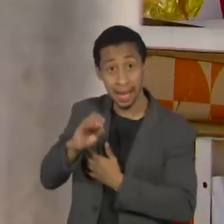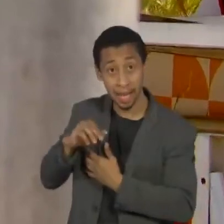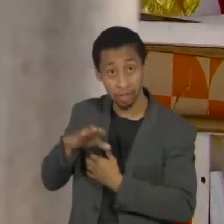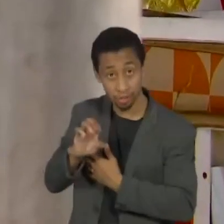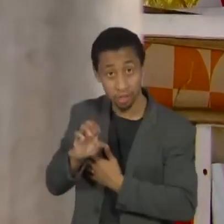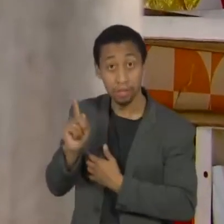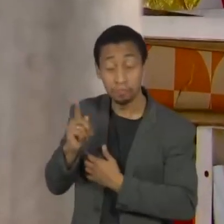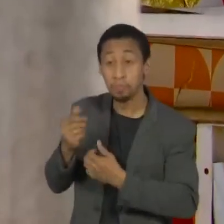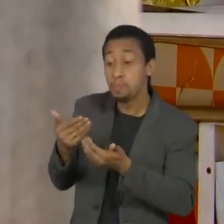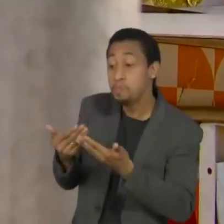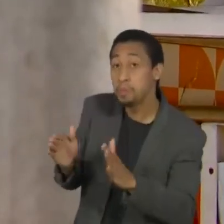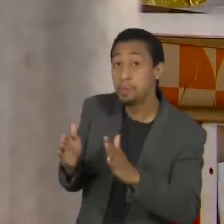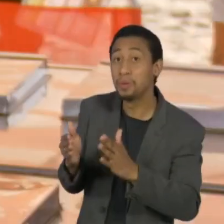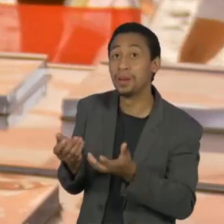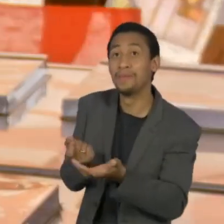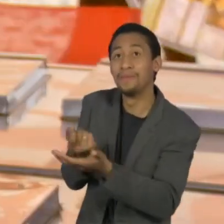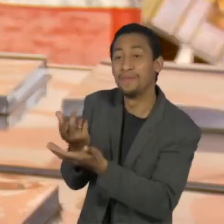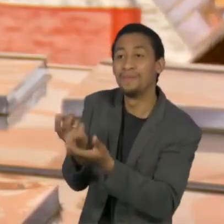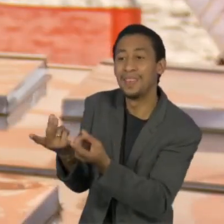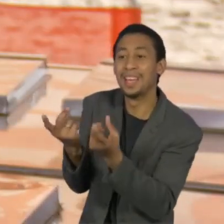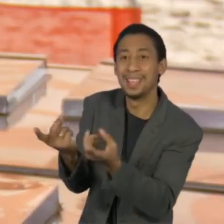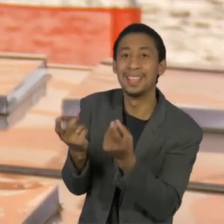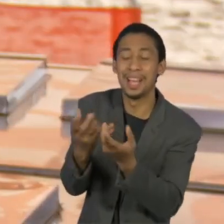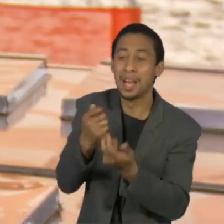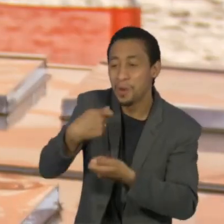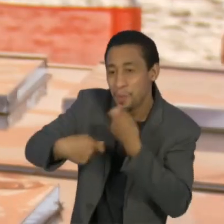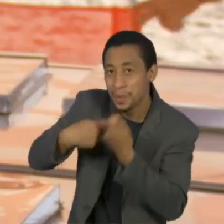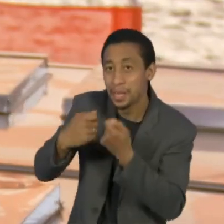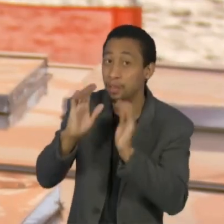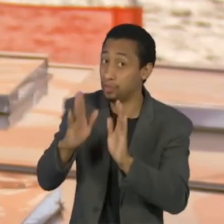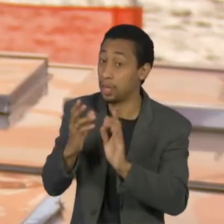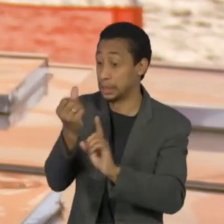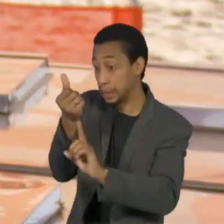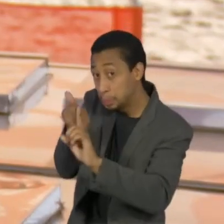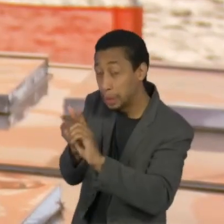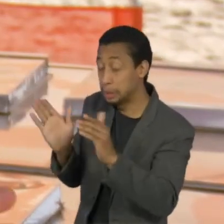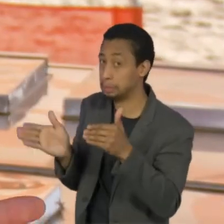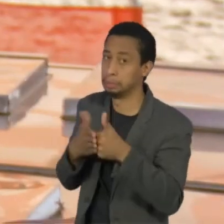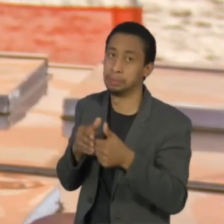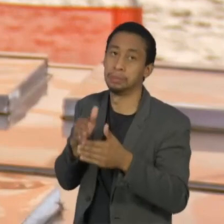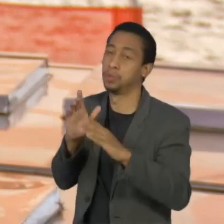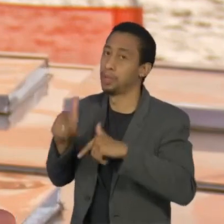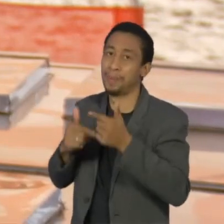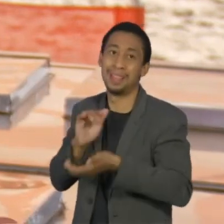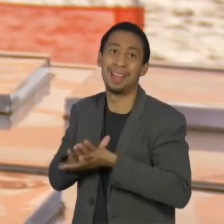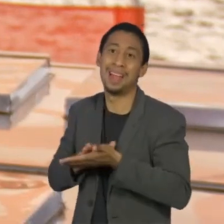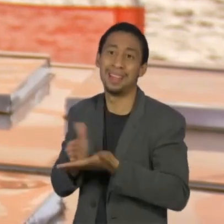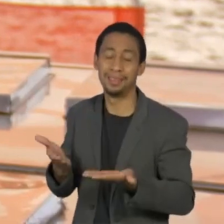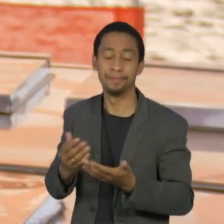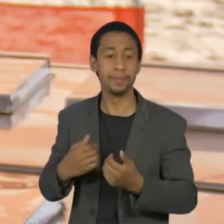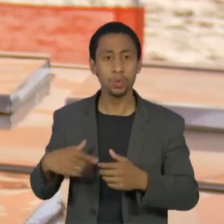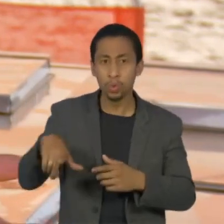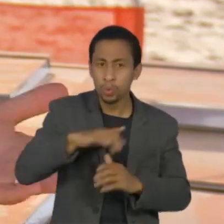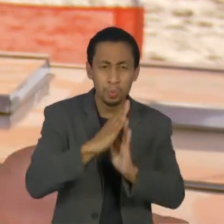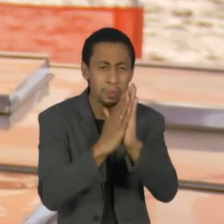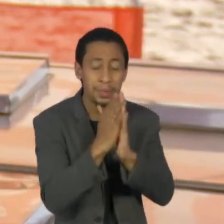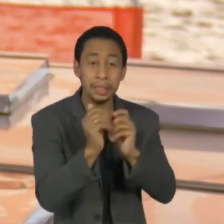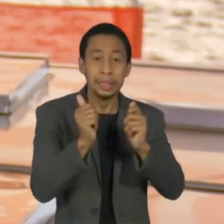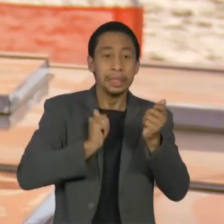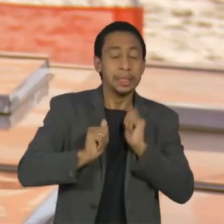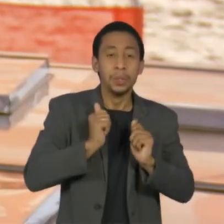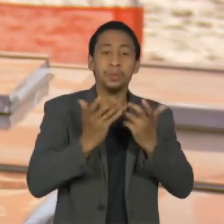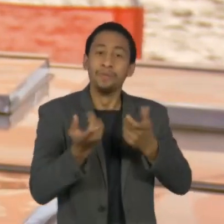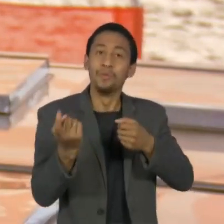quase 6 meses sem trabalhar. Está todo mundo ansioso para poder voltar a trabalhar, né? Para a gente poder ter o